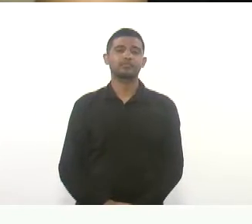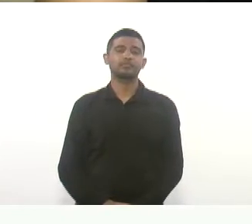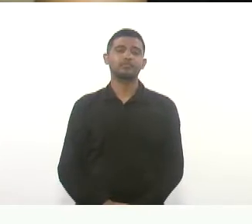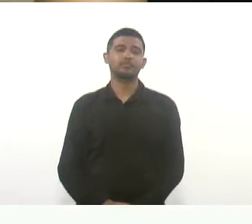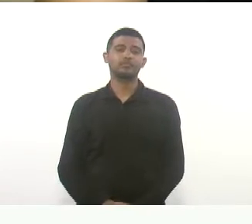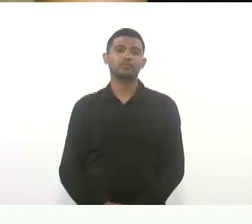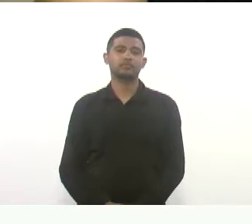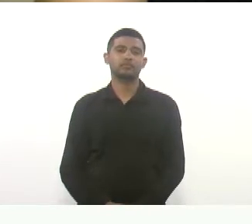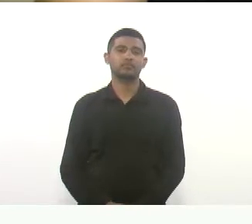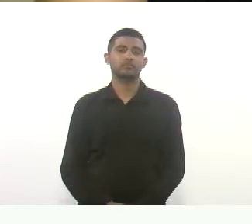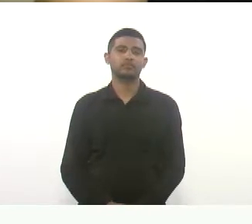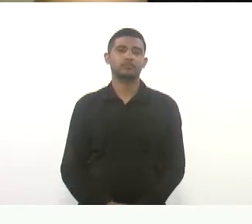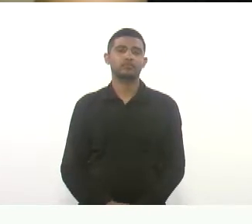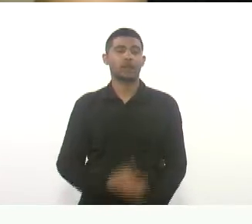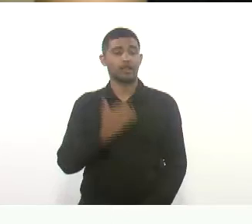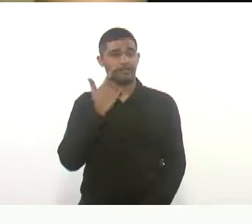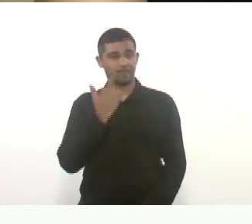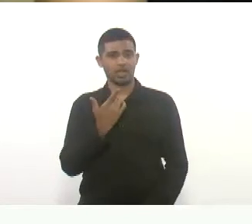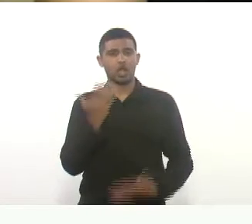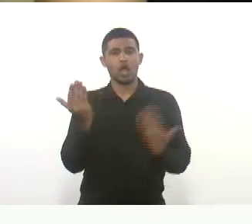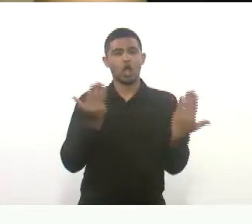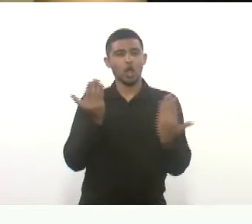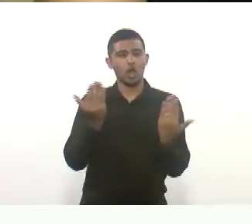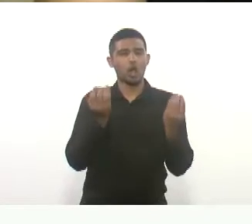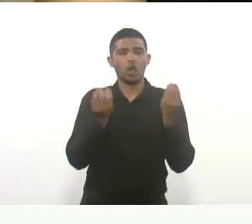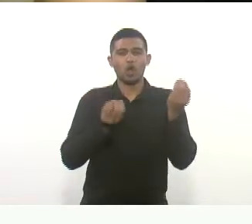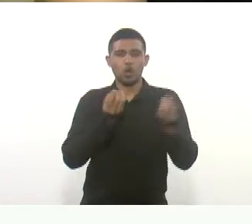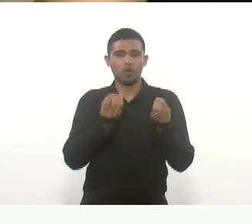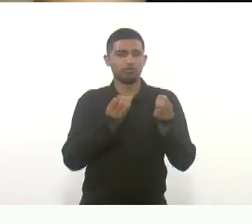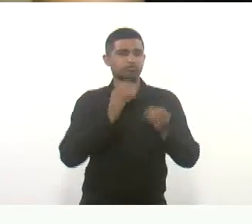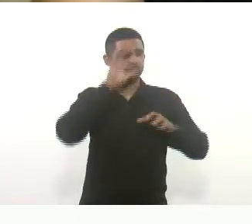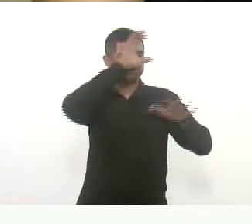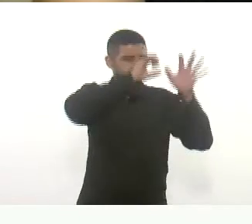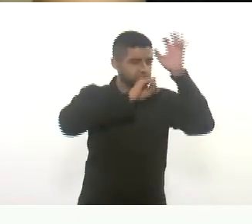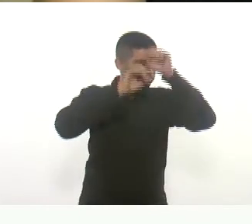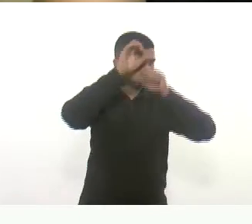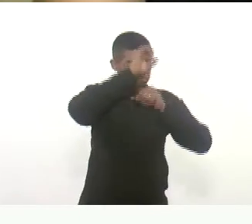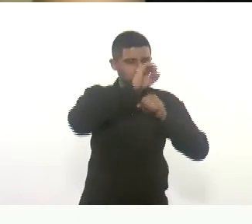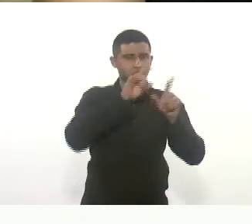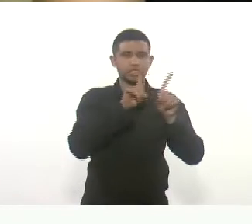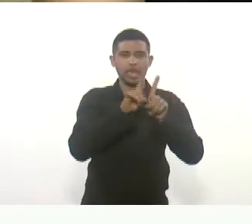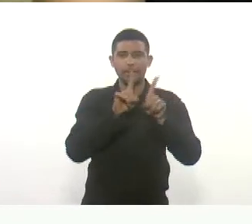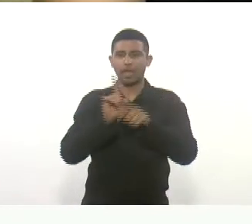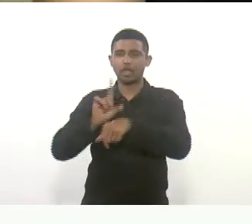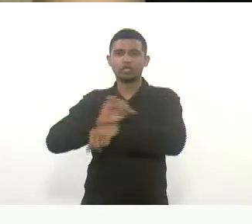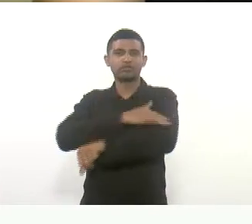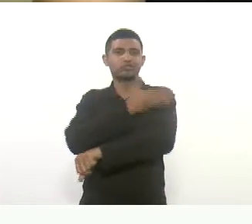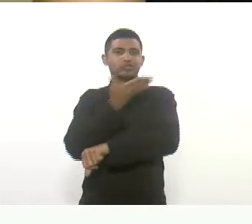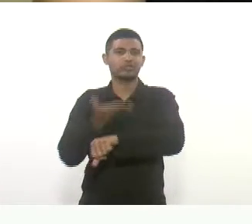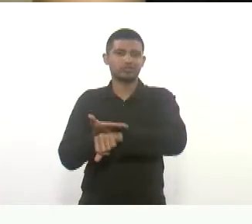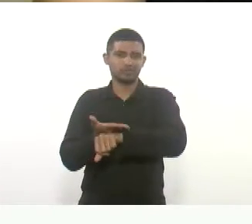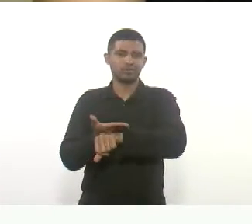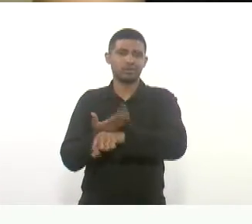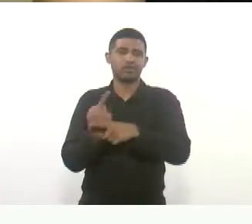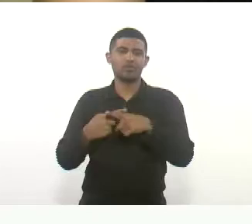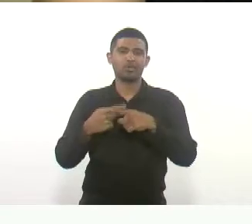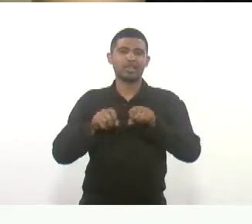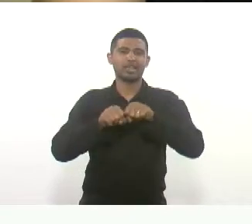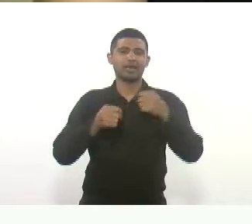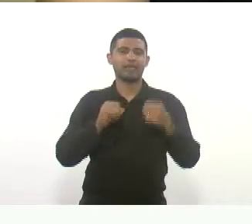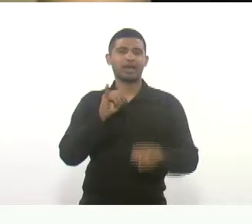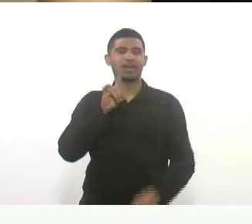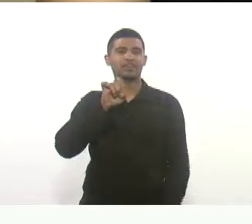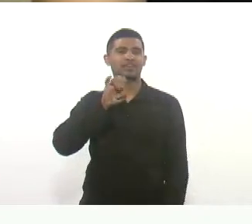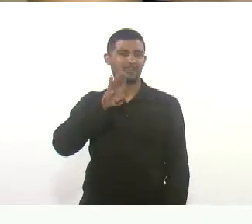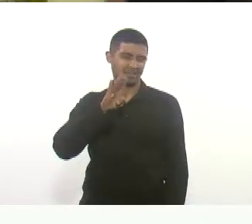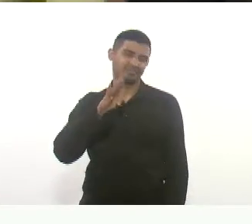correlação entre aprendizagem e ensino integral. Porque seria interessante a gente quebrar esse IDEB. Então, isso aqui